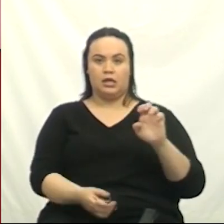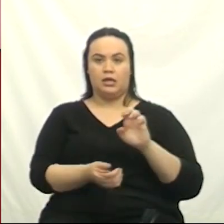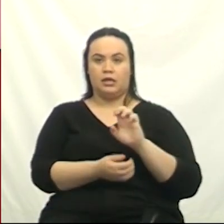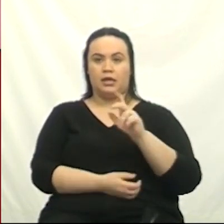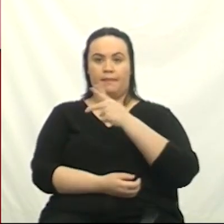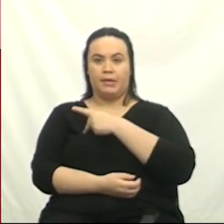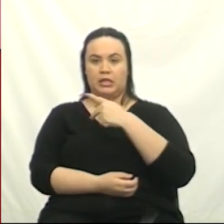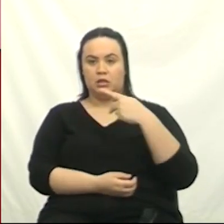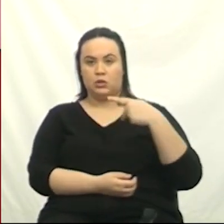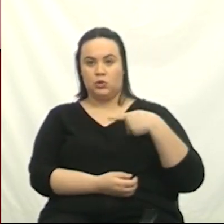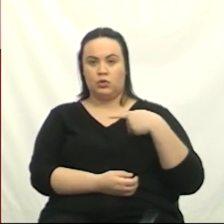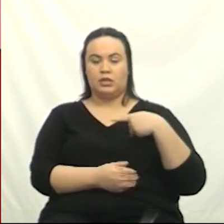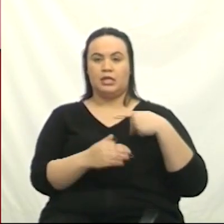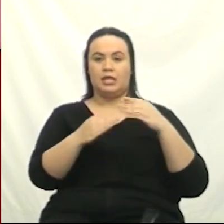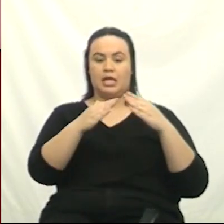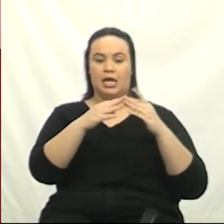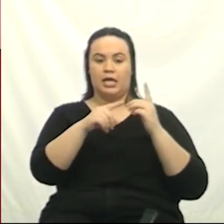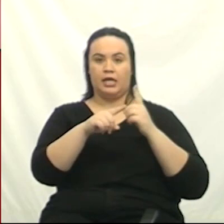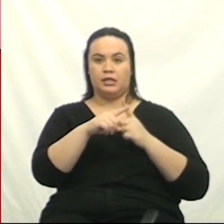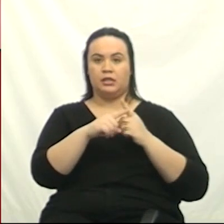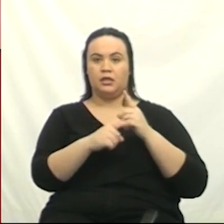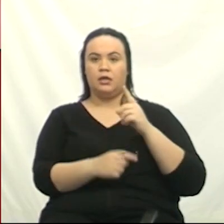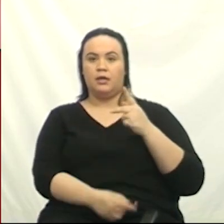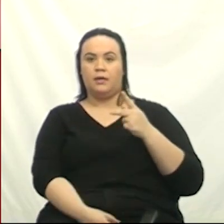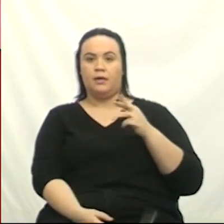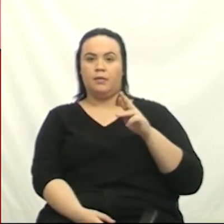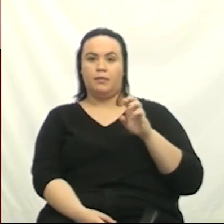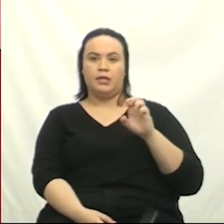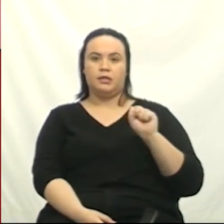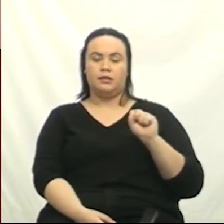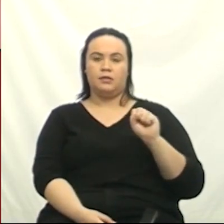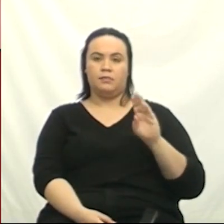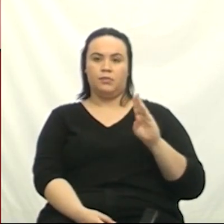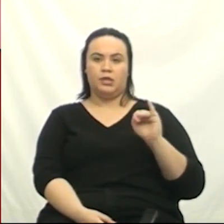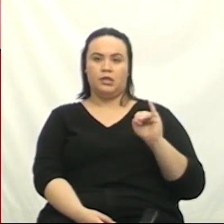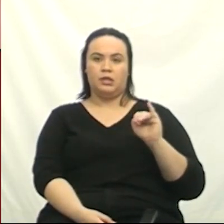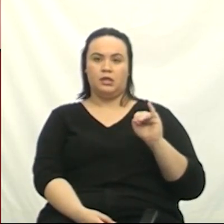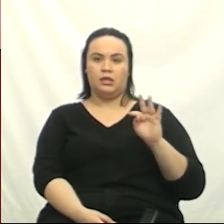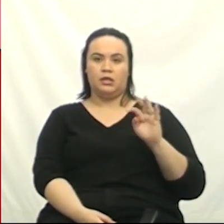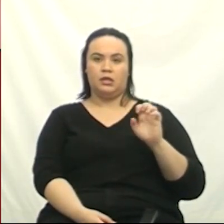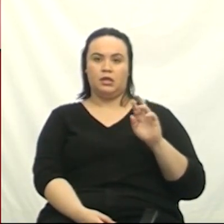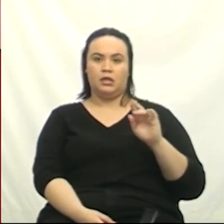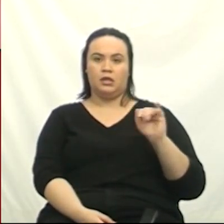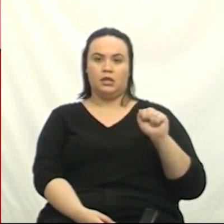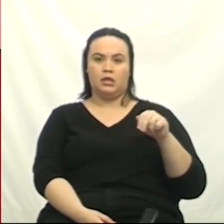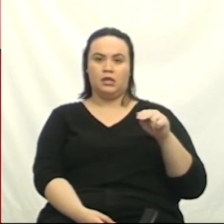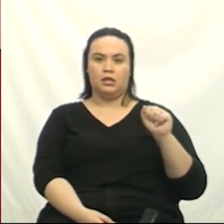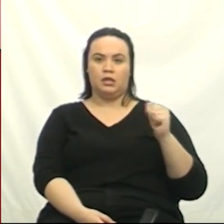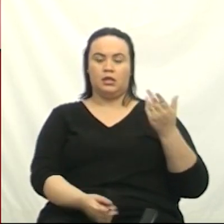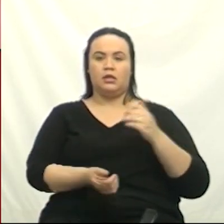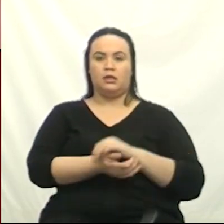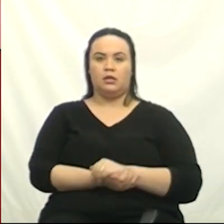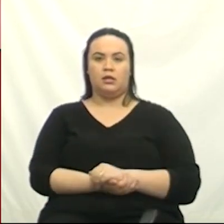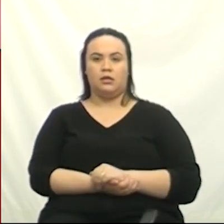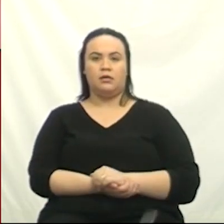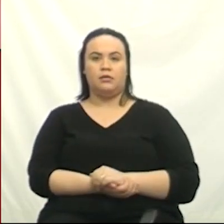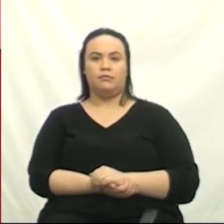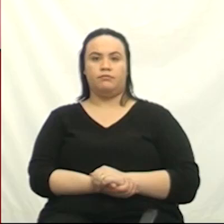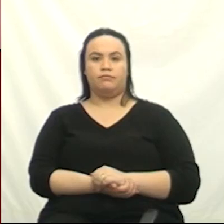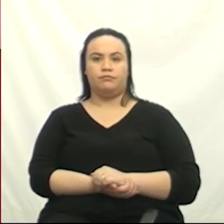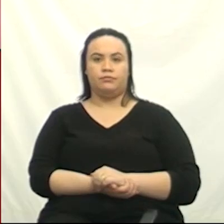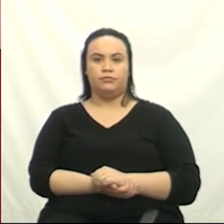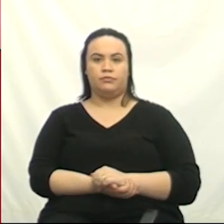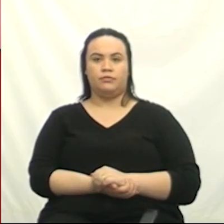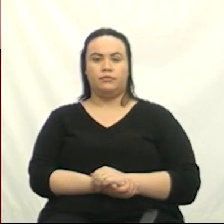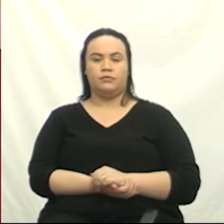pastor da igreja presideriana que é ministro lá ele pediu vista né graças a Deus por isso porque estava